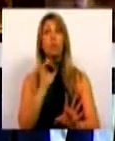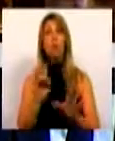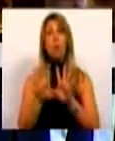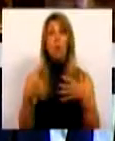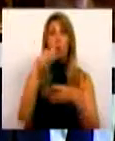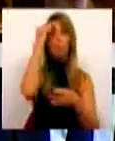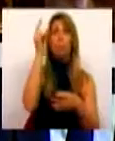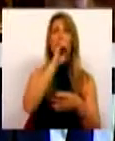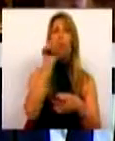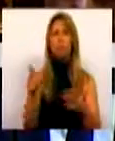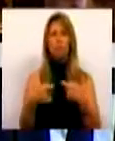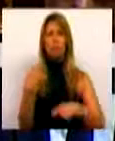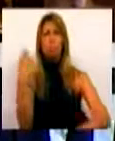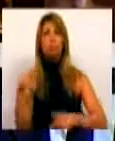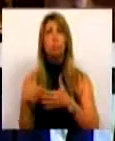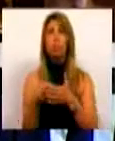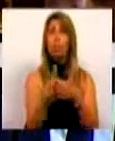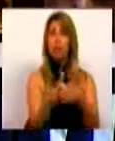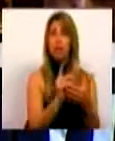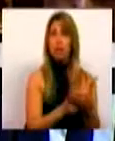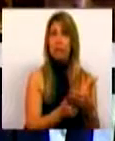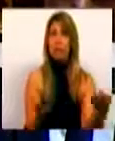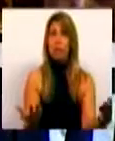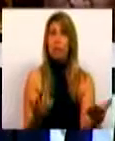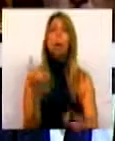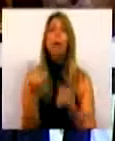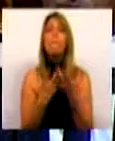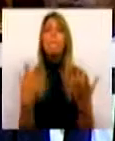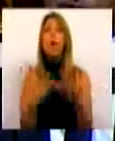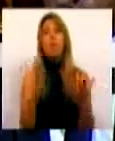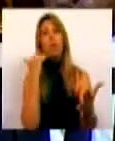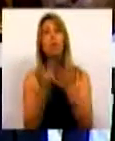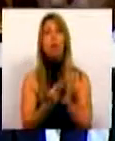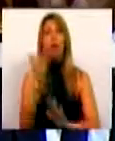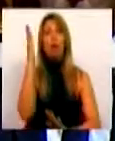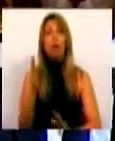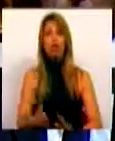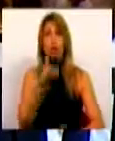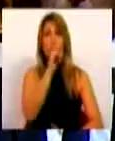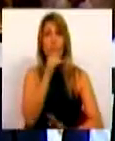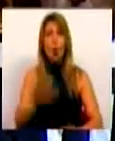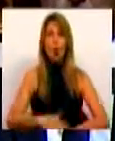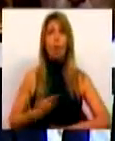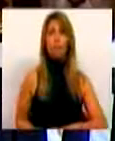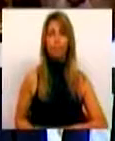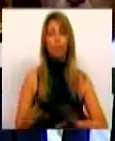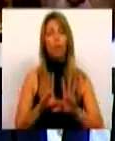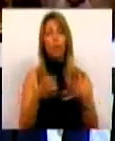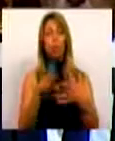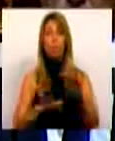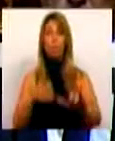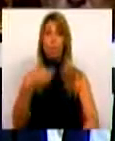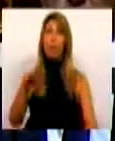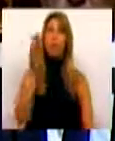se harmoniza com estes processos, muitas vezes geradores de mais injustiça. O Grupo Parlamentar do Partido